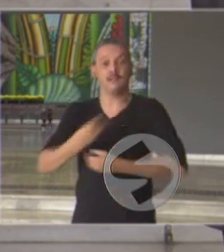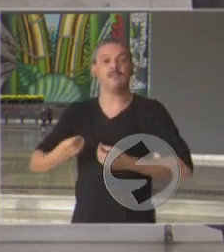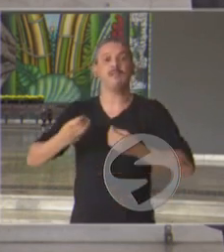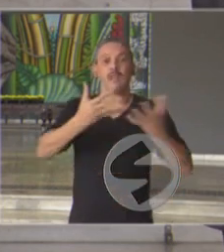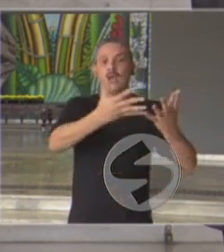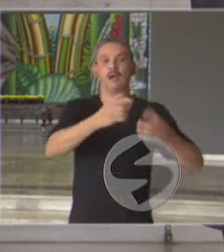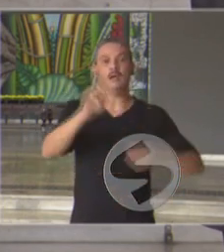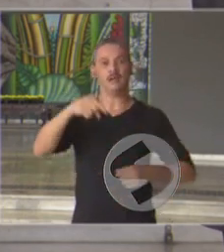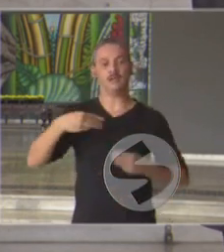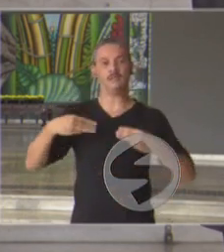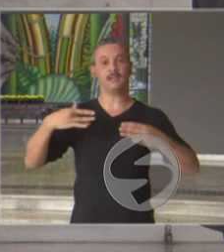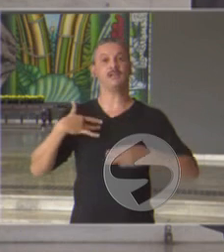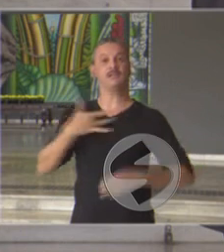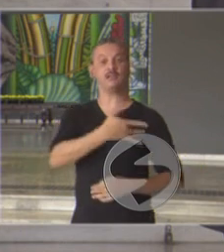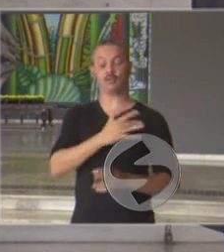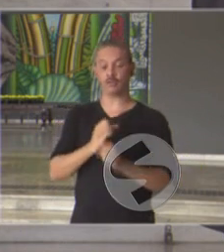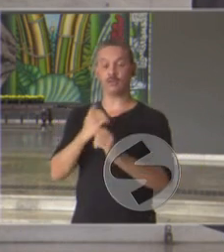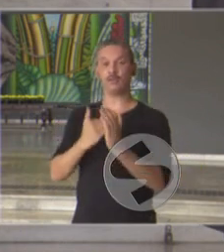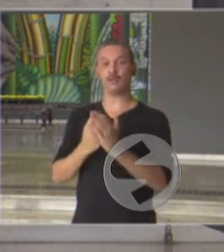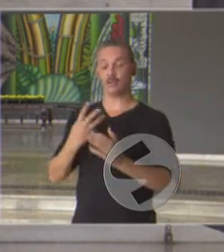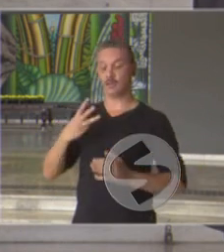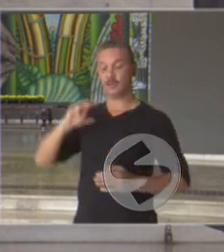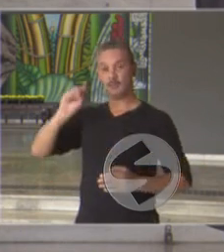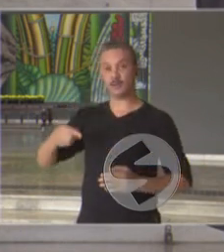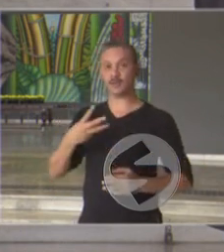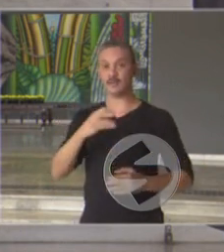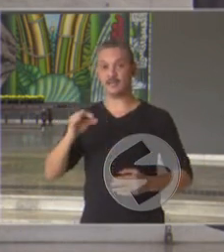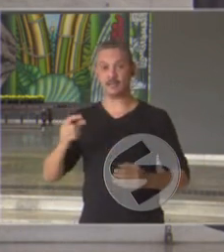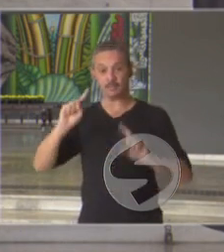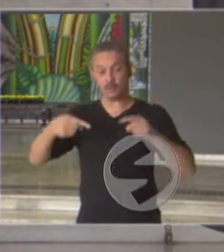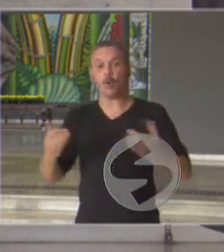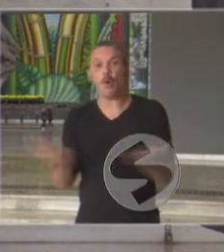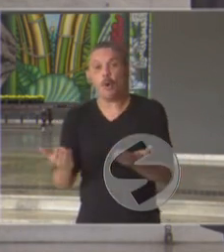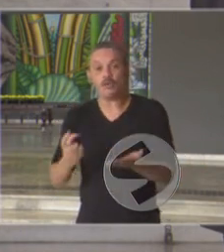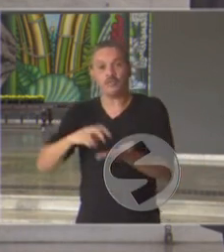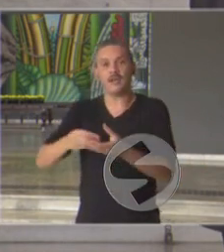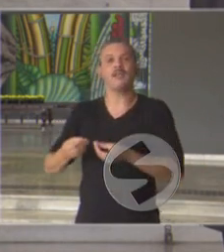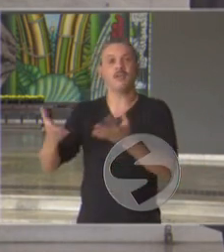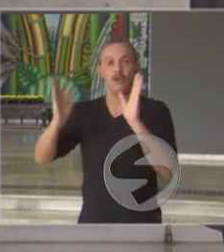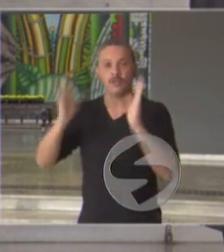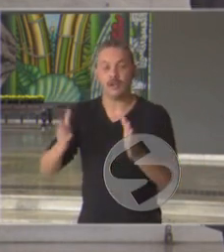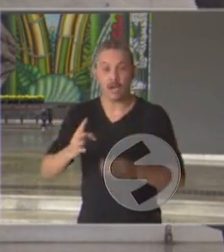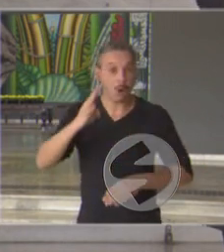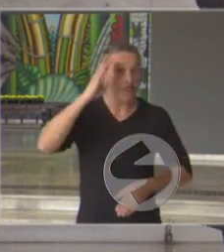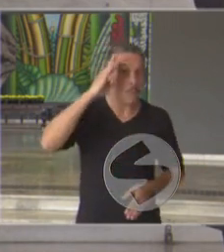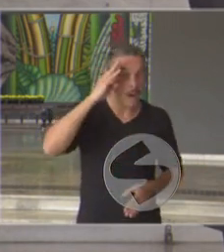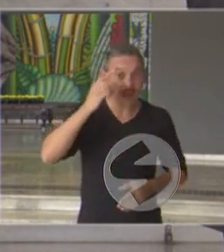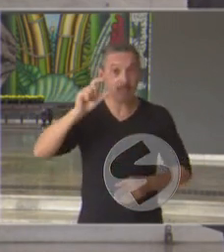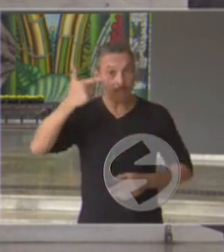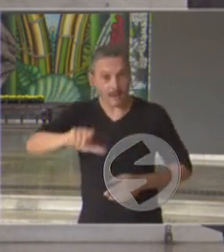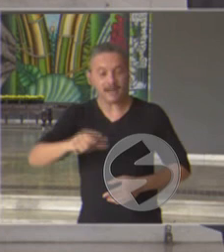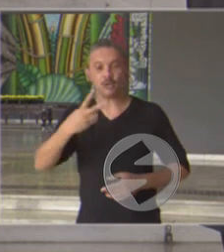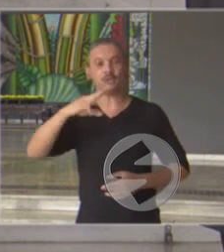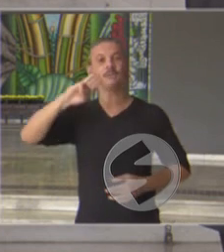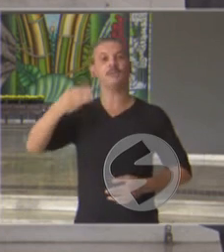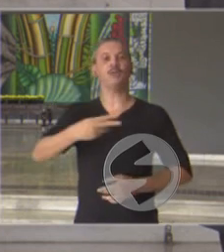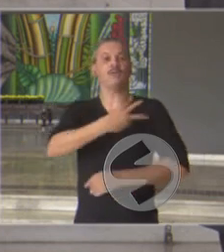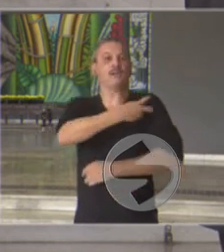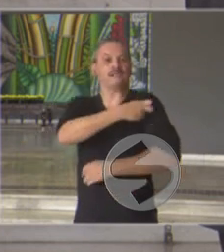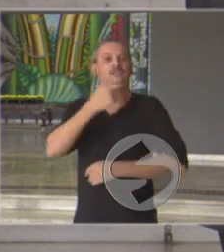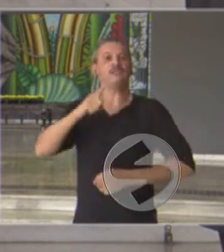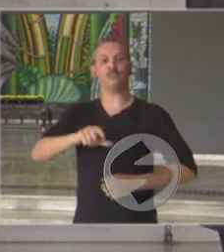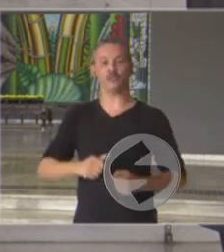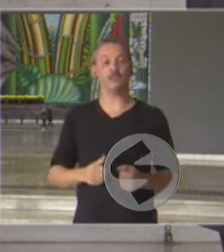Mais 2 milhões, 3 milhões e 300 mil entregues hoje pela manhã. E mais 2 milhões na quarta-feira.